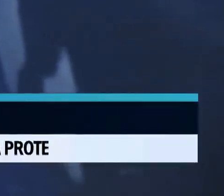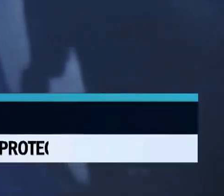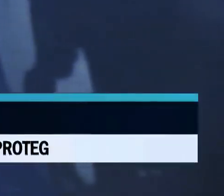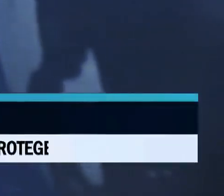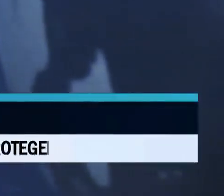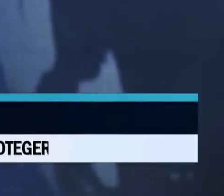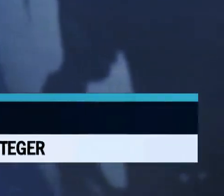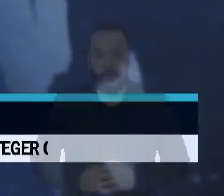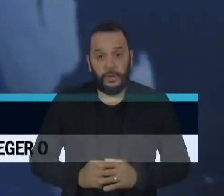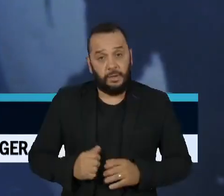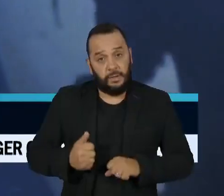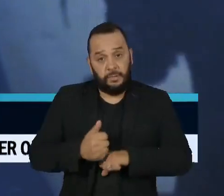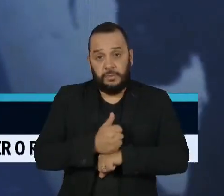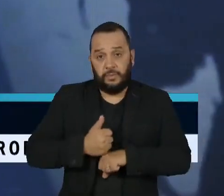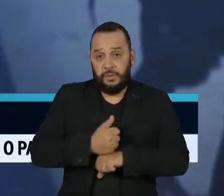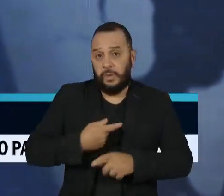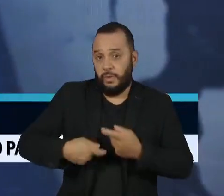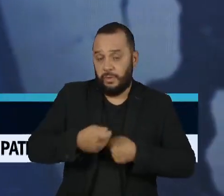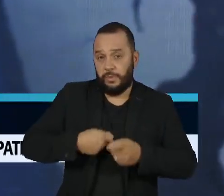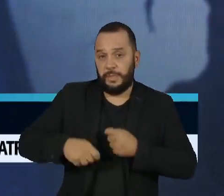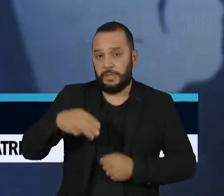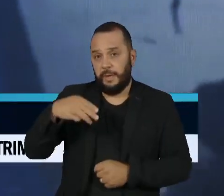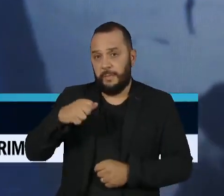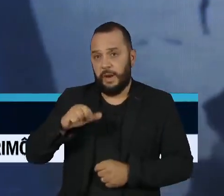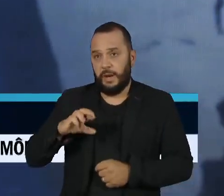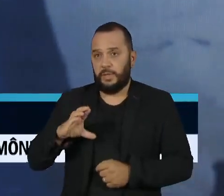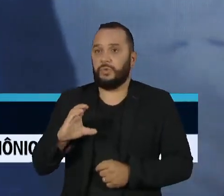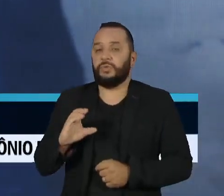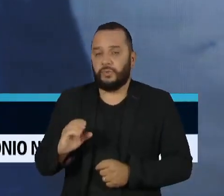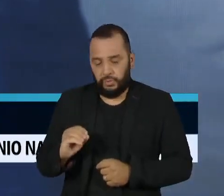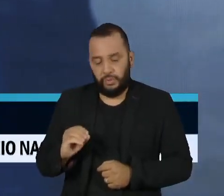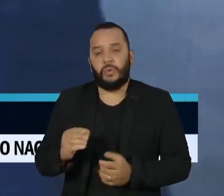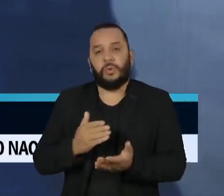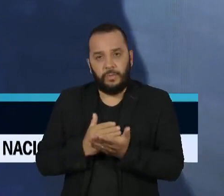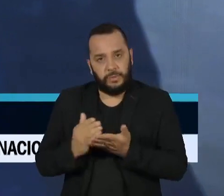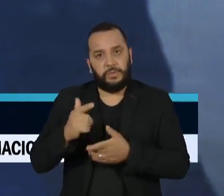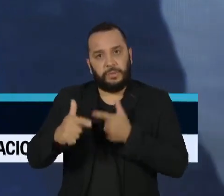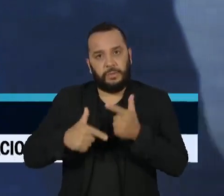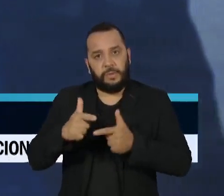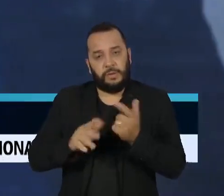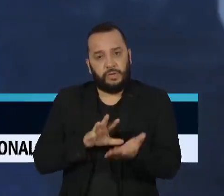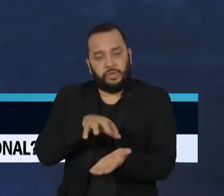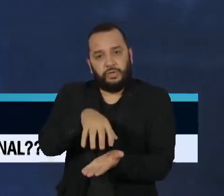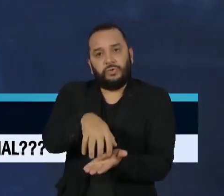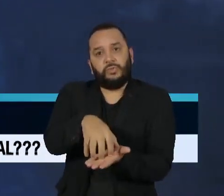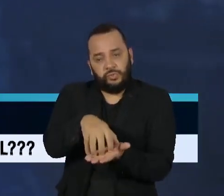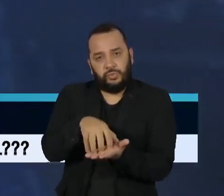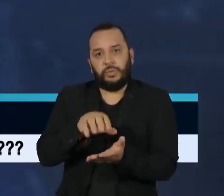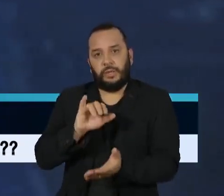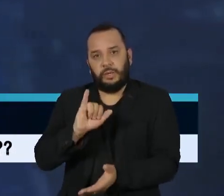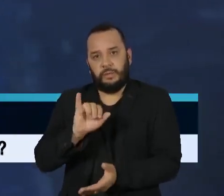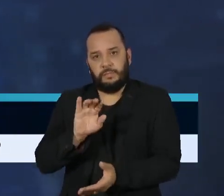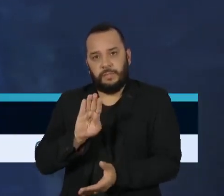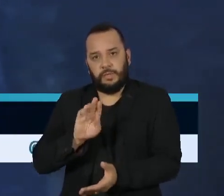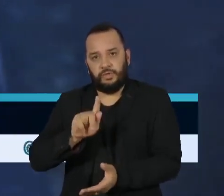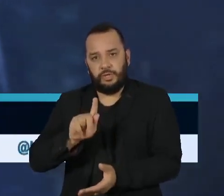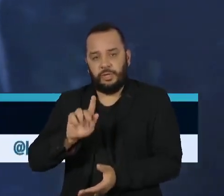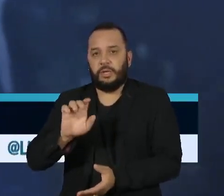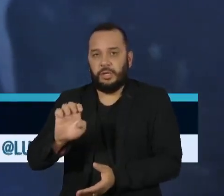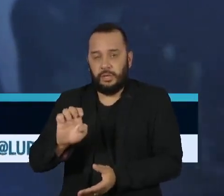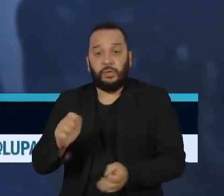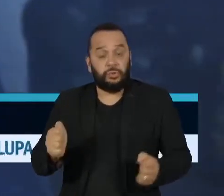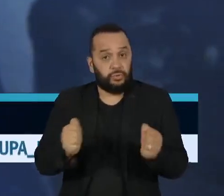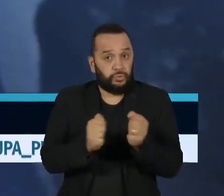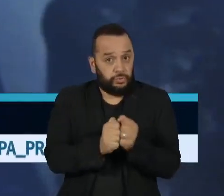o economista a Márcio Postman tomou posse hoje como presidente do Instituto Brasileiro de geografia e estatístico IBGE ao lado